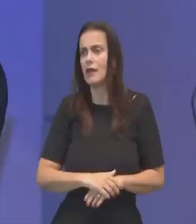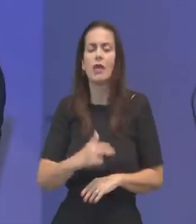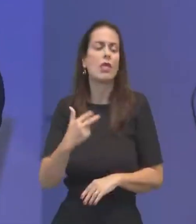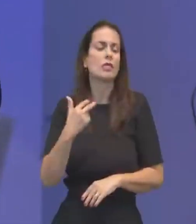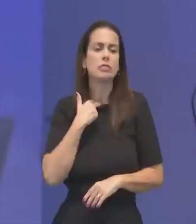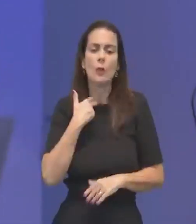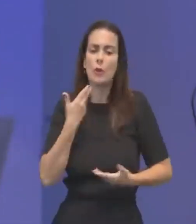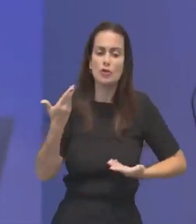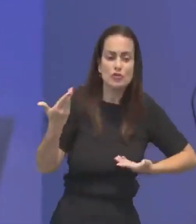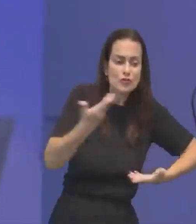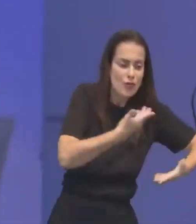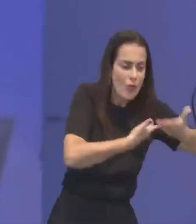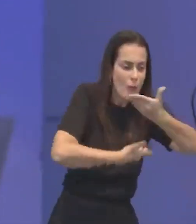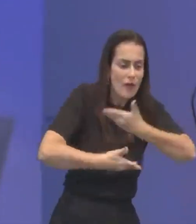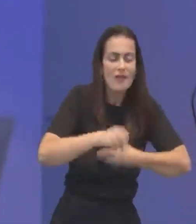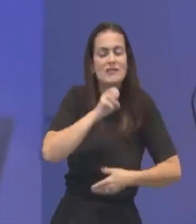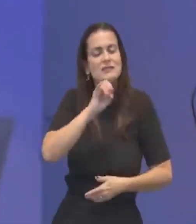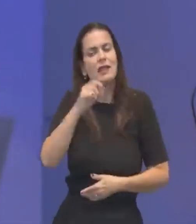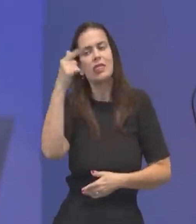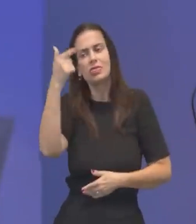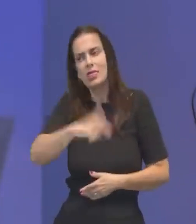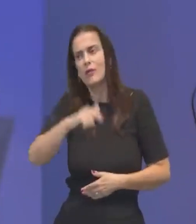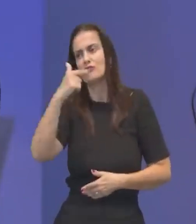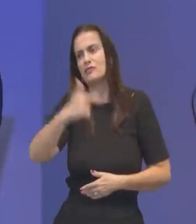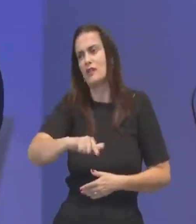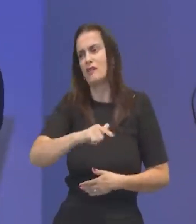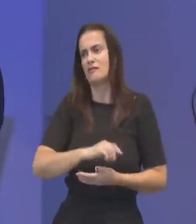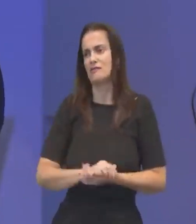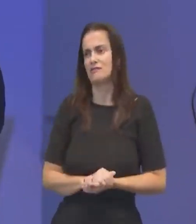aquilo que nós não temos, aquilo que nós não possuímos.